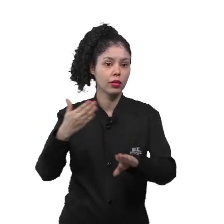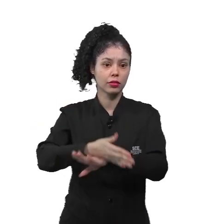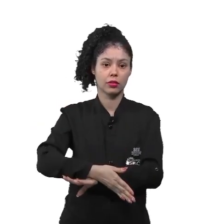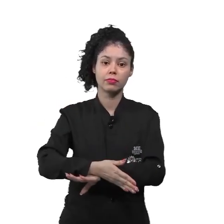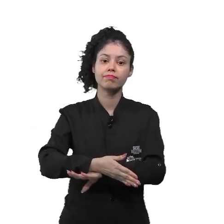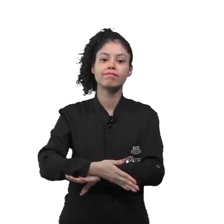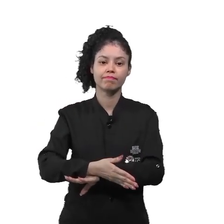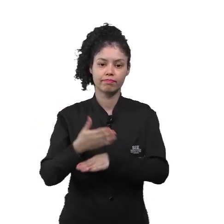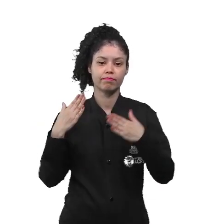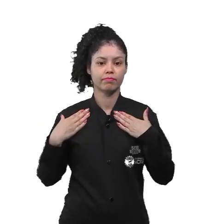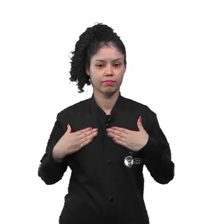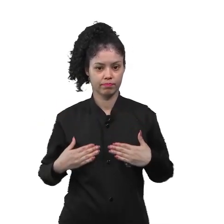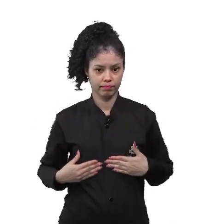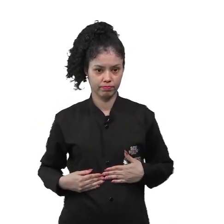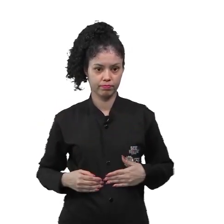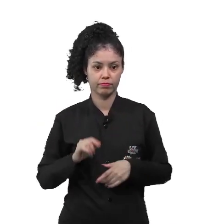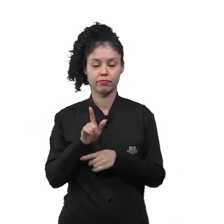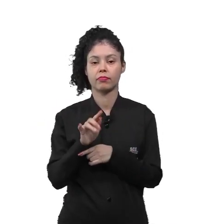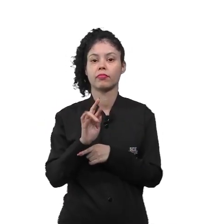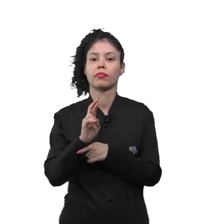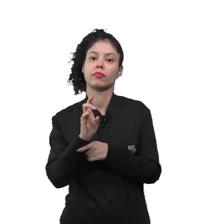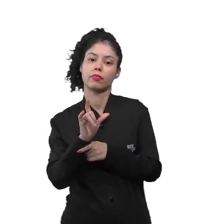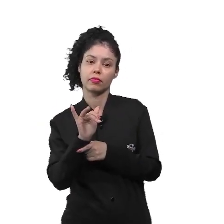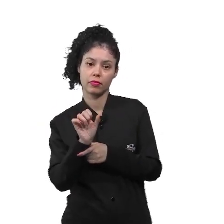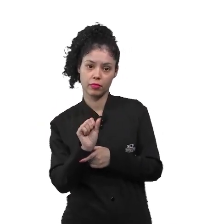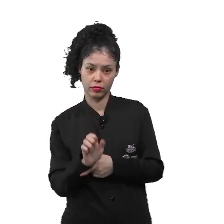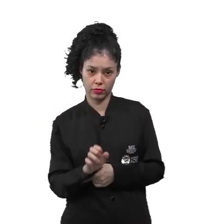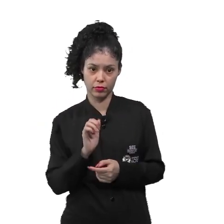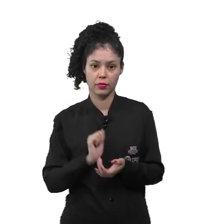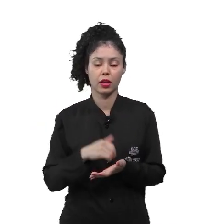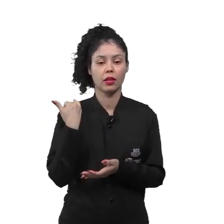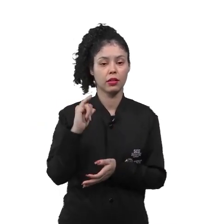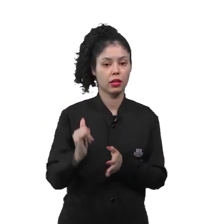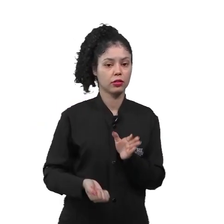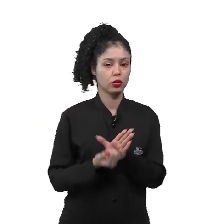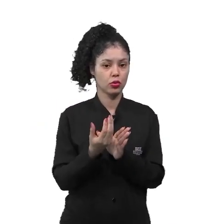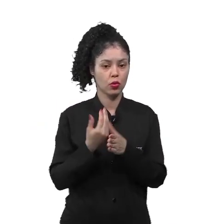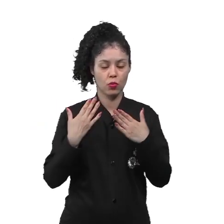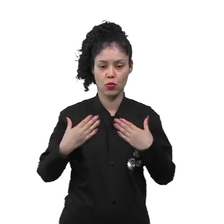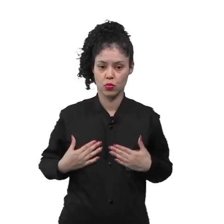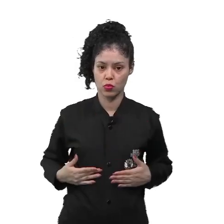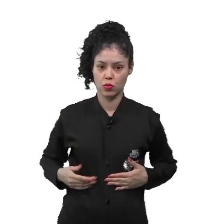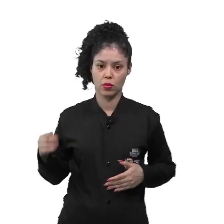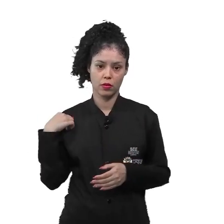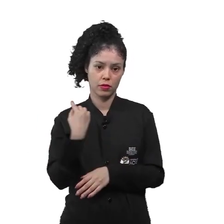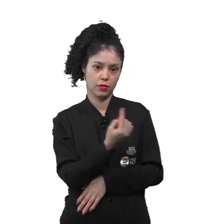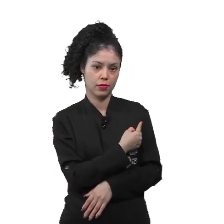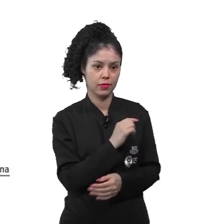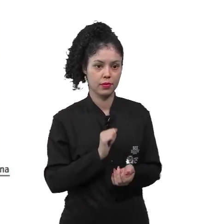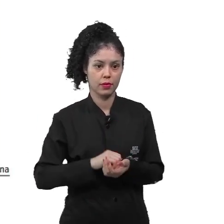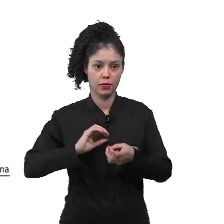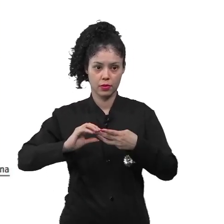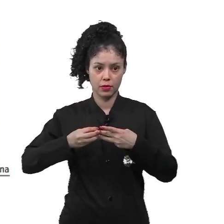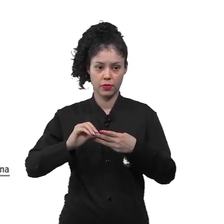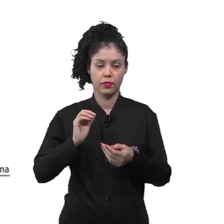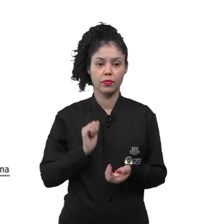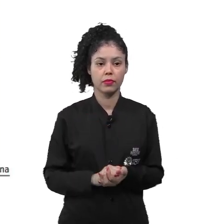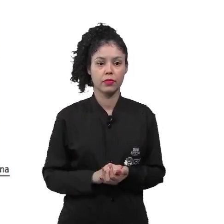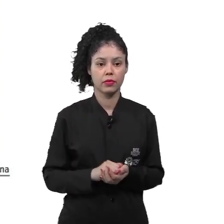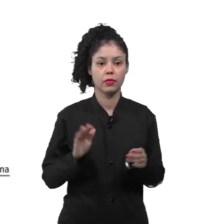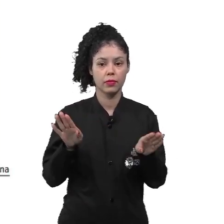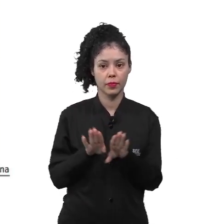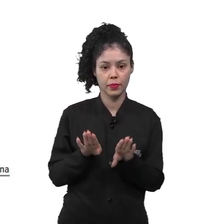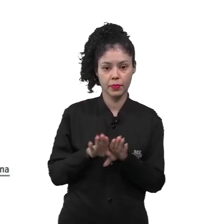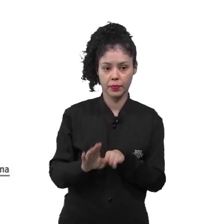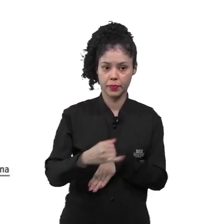glicose ali no sangue. Isso vai promover o quê? A energia ali para o nosso corpo, para as nossas células. Ela também